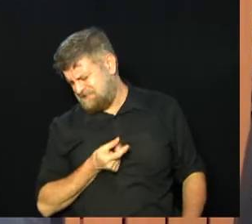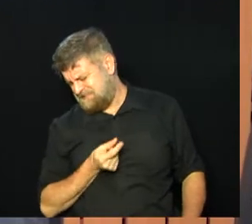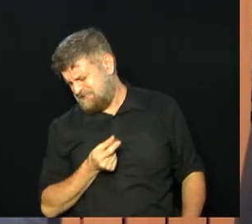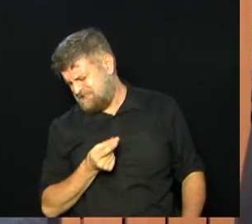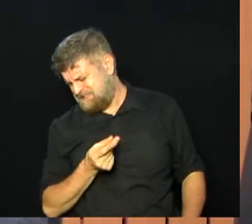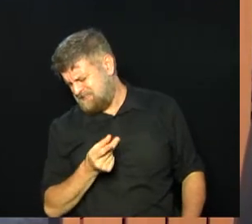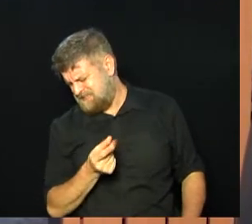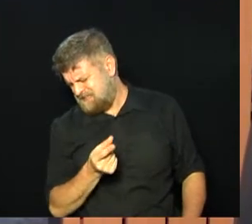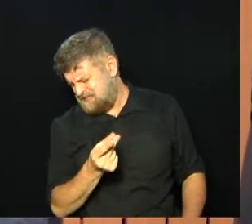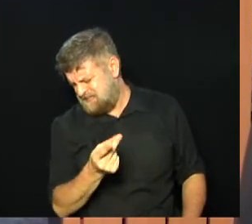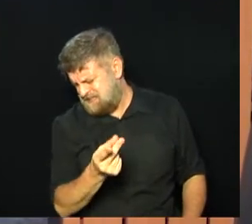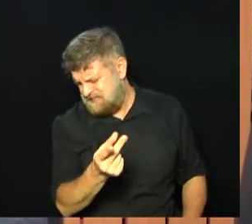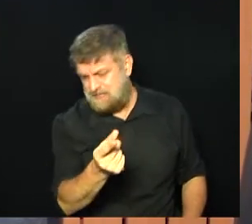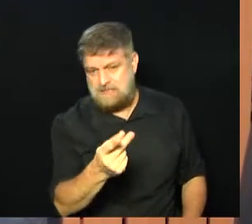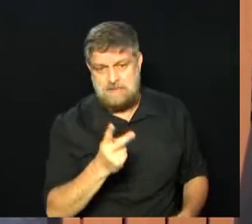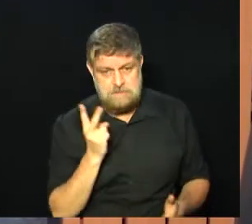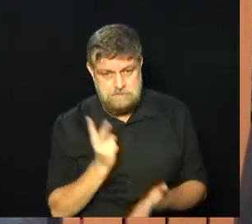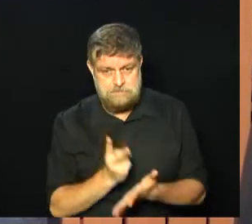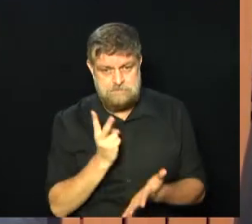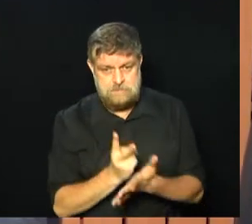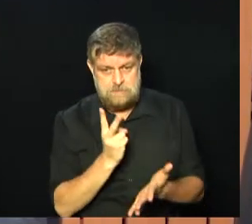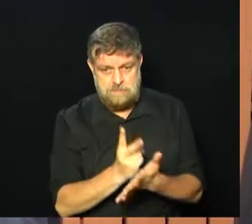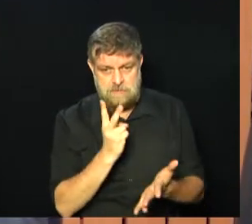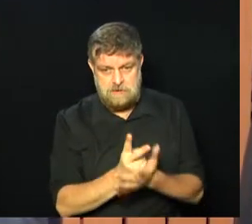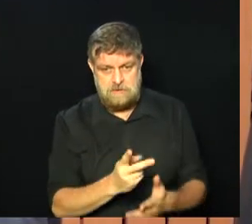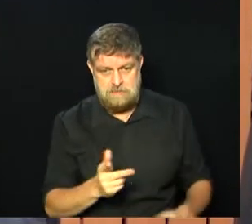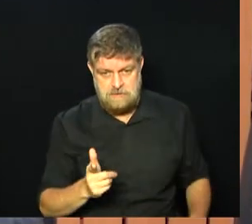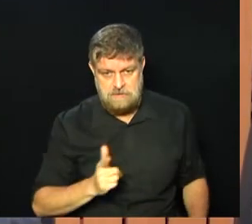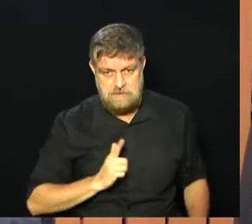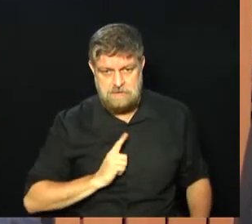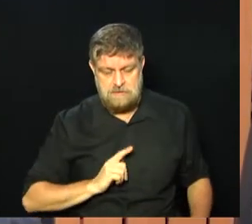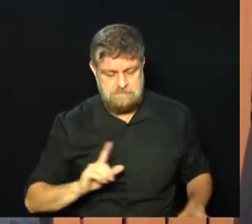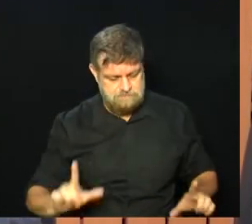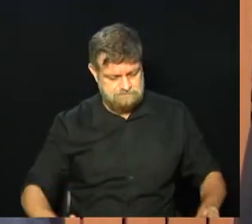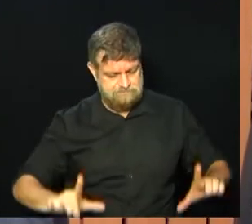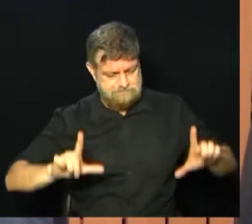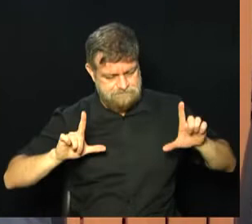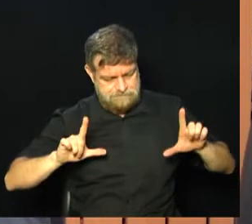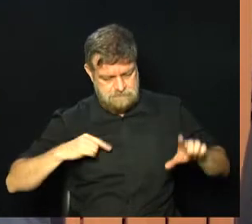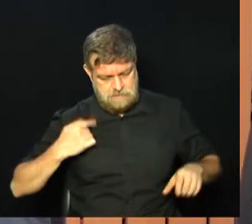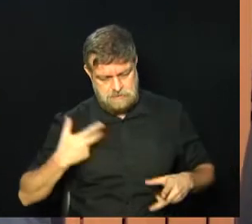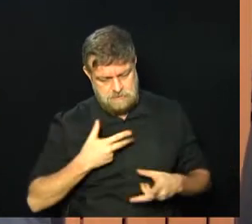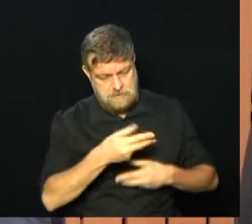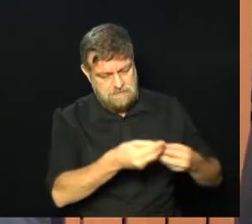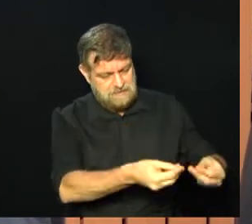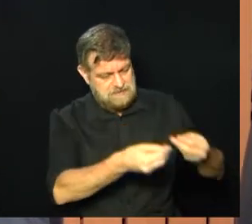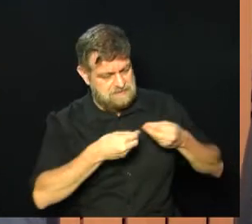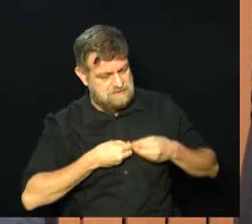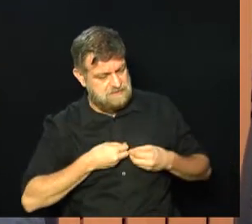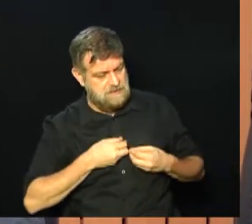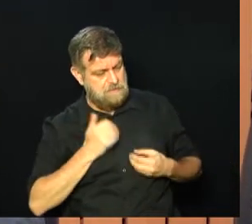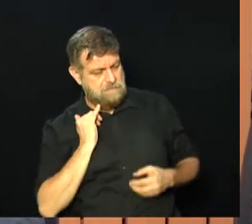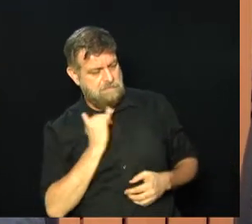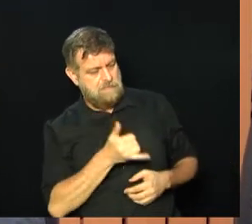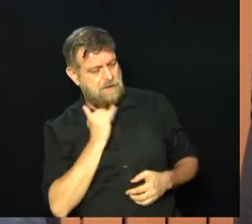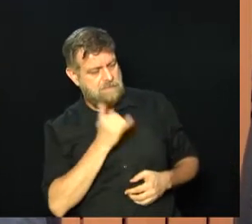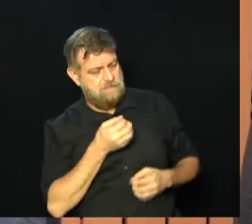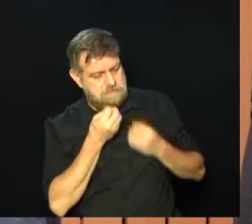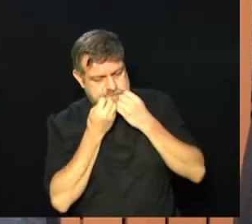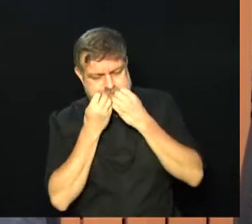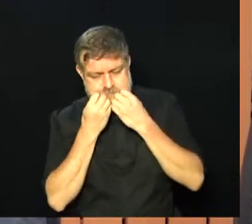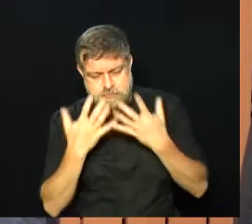anos de vida, e que toda vez venha, né, nos presentear com o seu depoimento, com